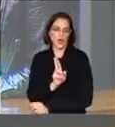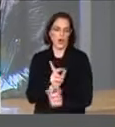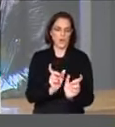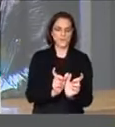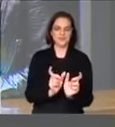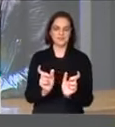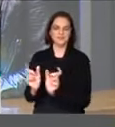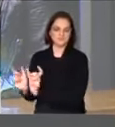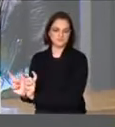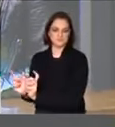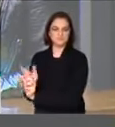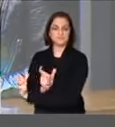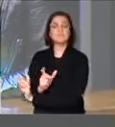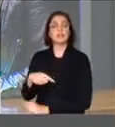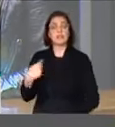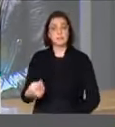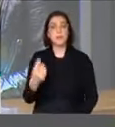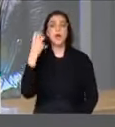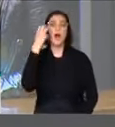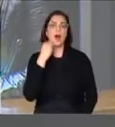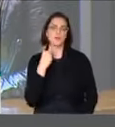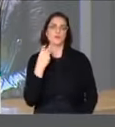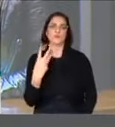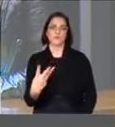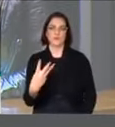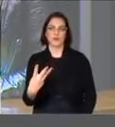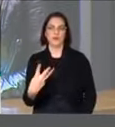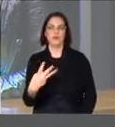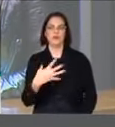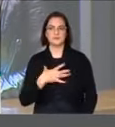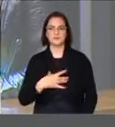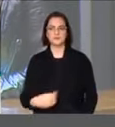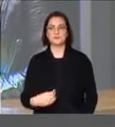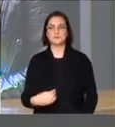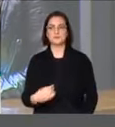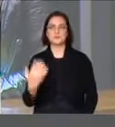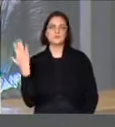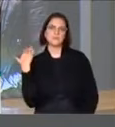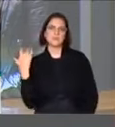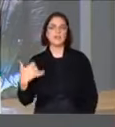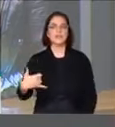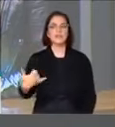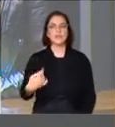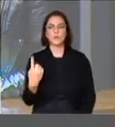adotar 3 crianças. Elas tinham, na época, 1 ano e meio,